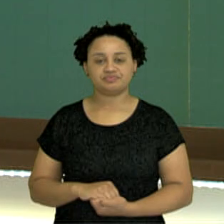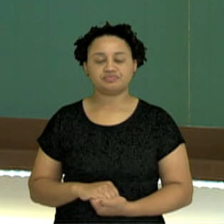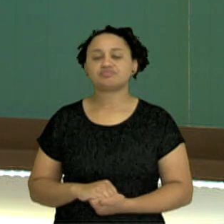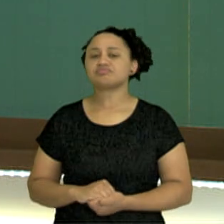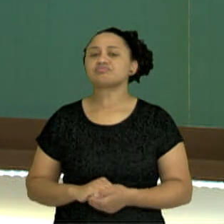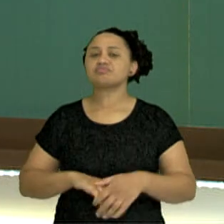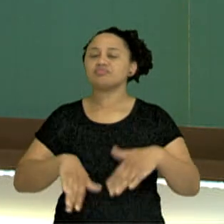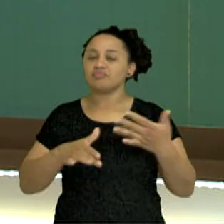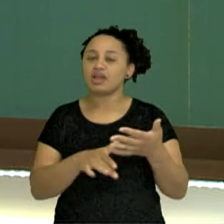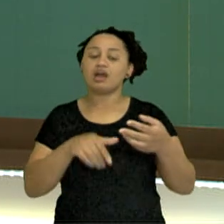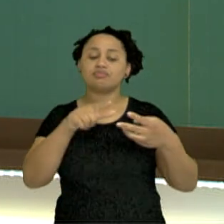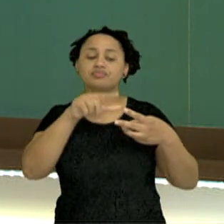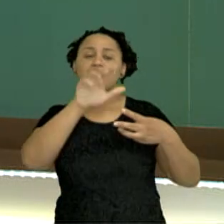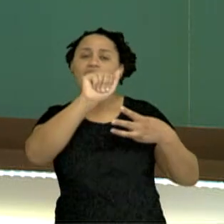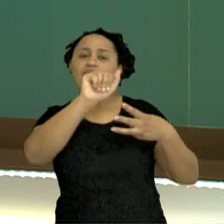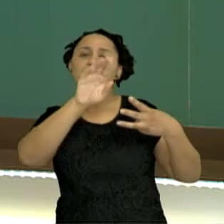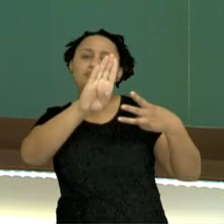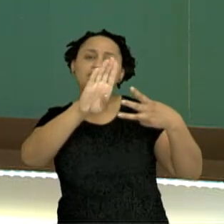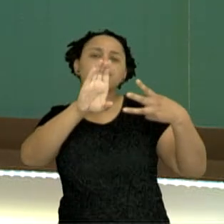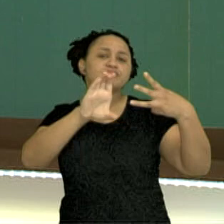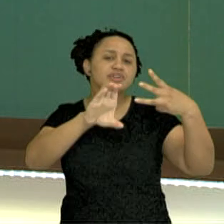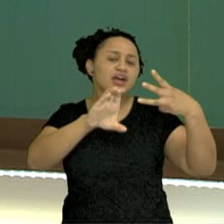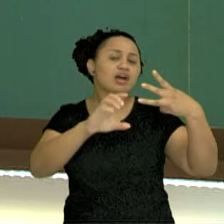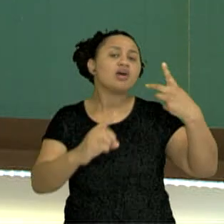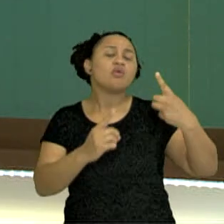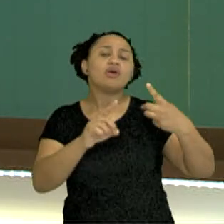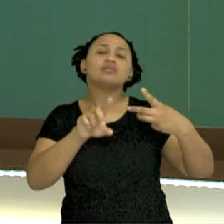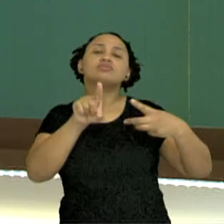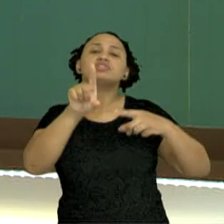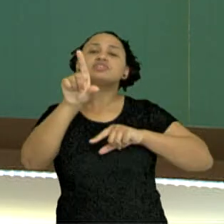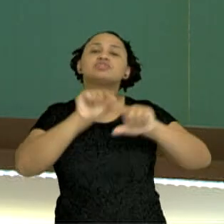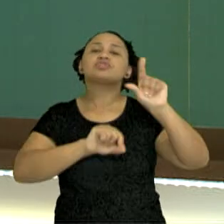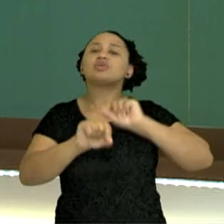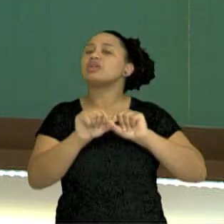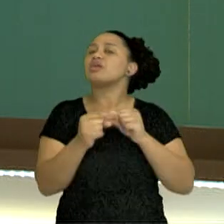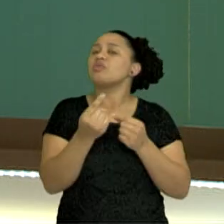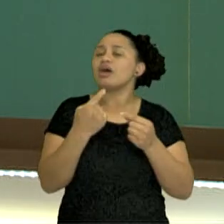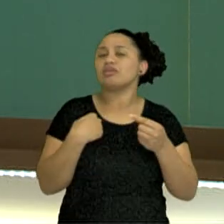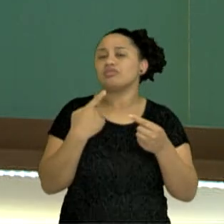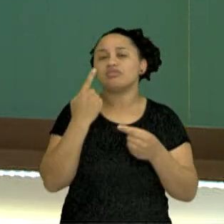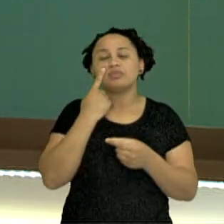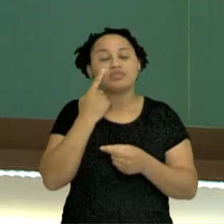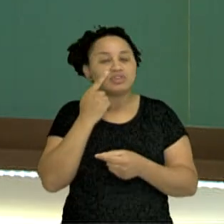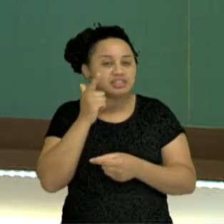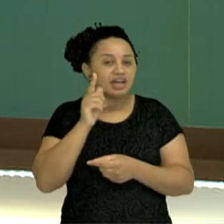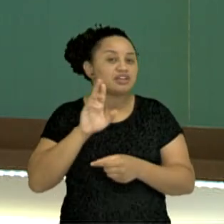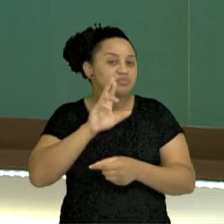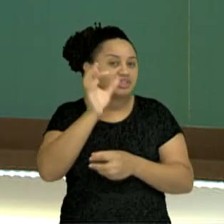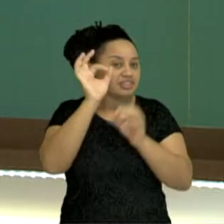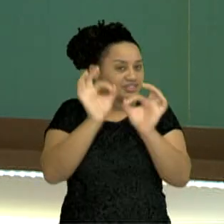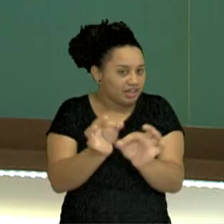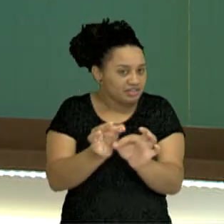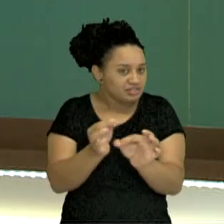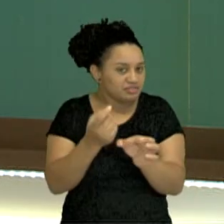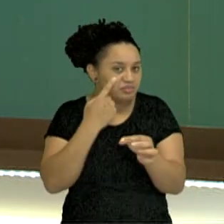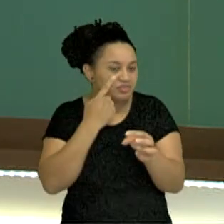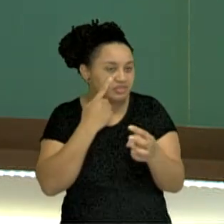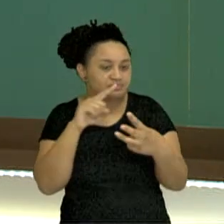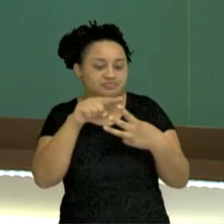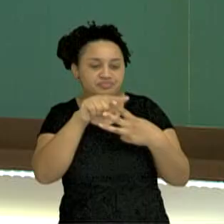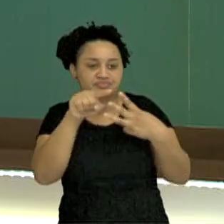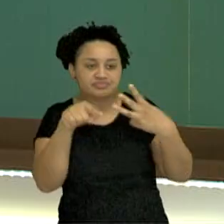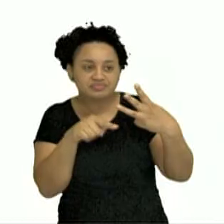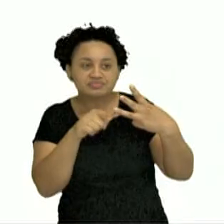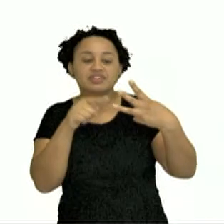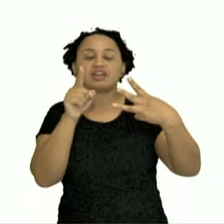Muito bem, letra A, letra B ou letra C? Qual a alternativa que você indicou? Vamos ver se bate com o que vai aparecer aqui na tela? Olha